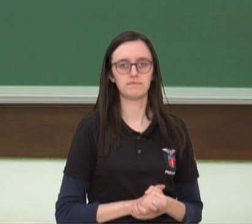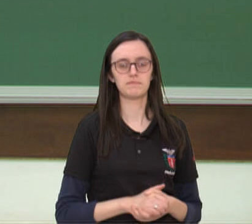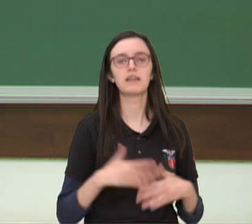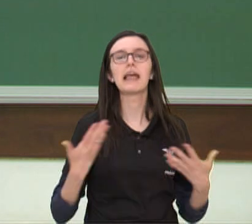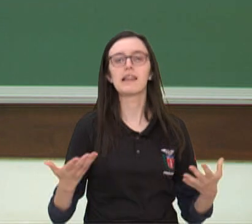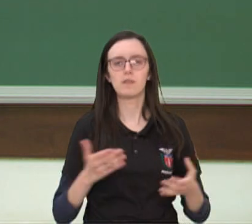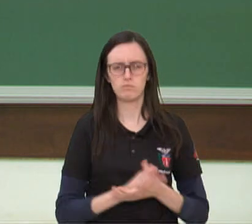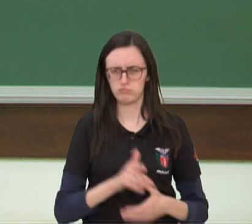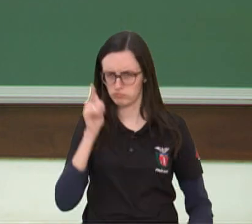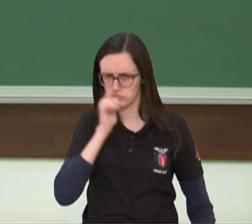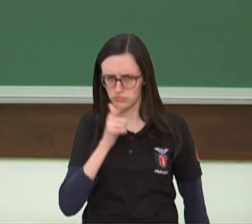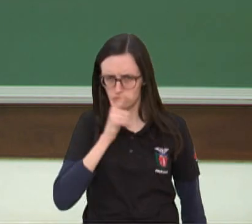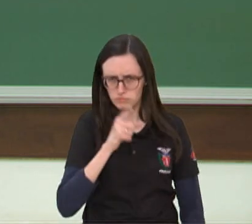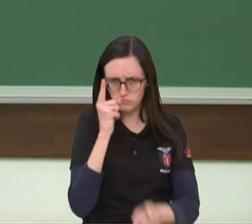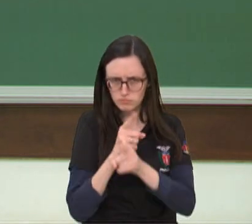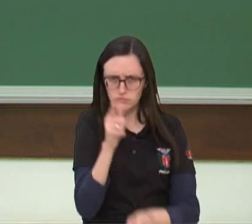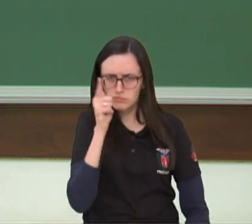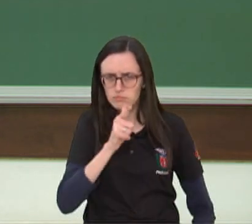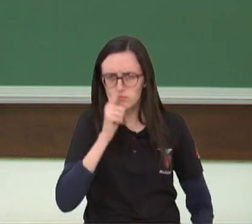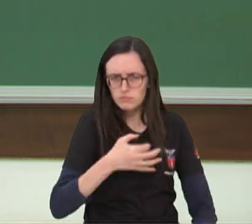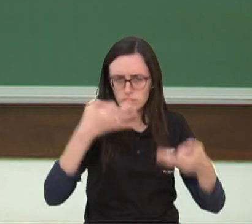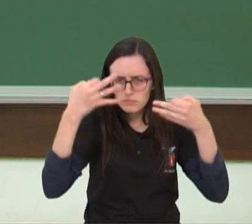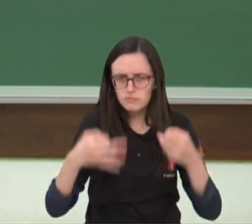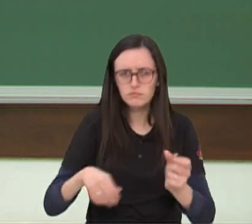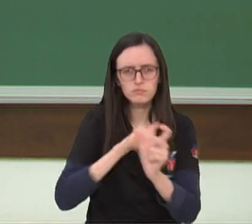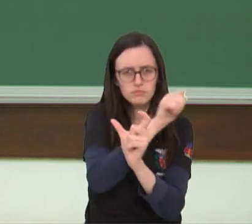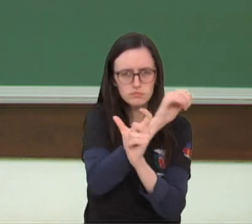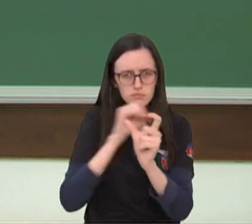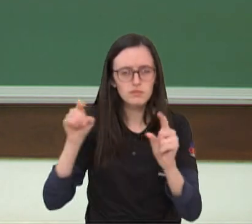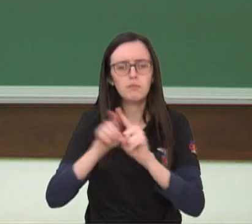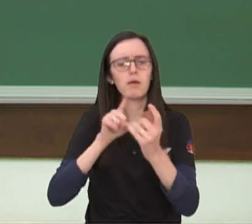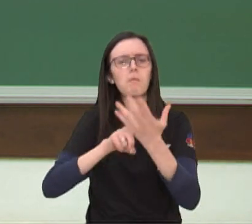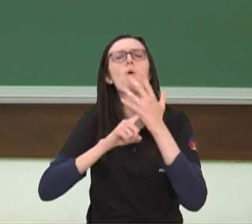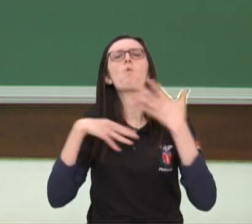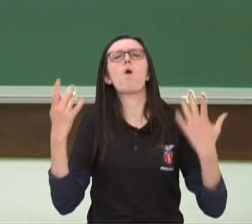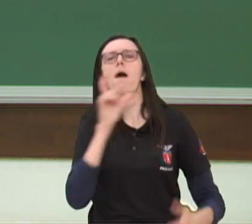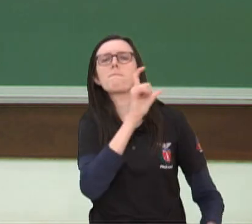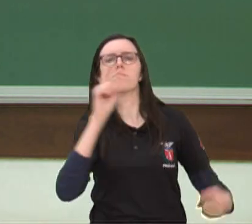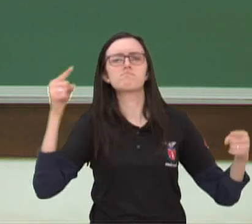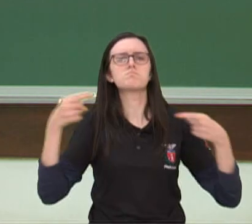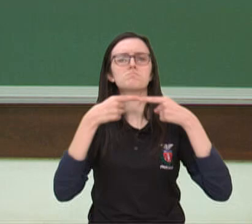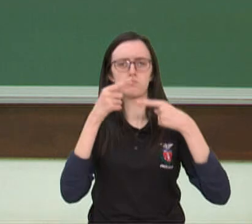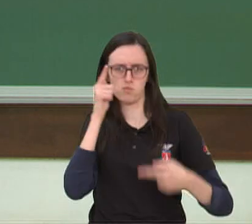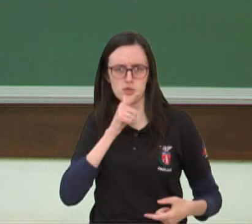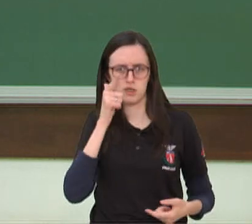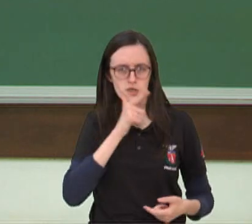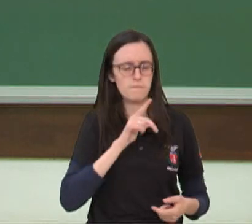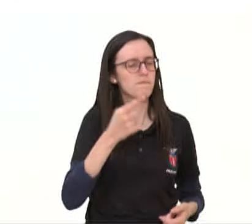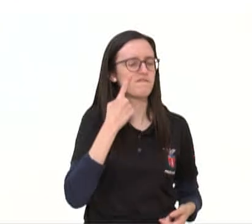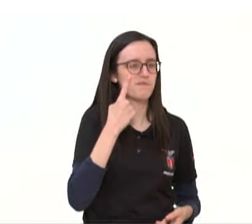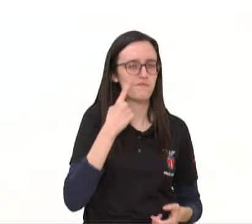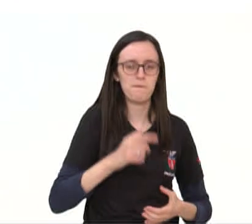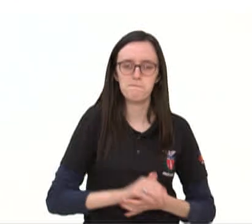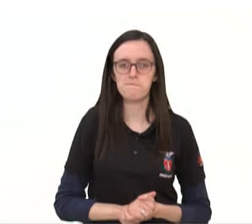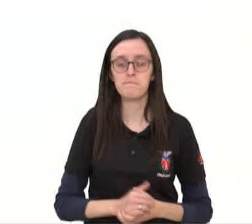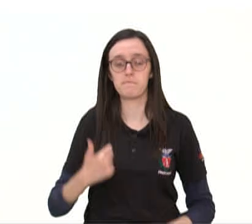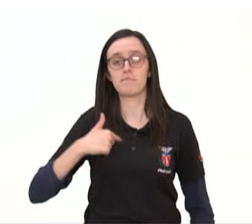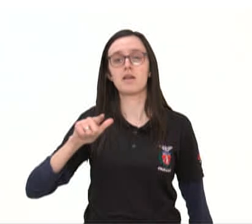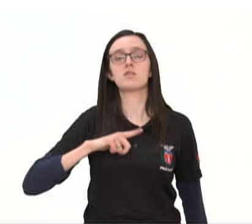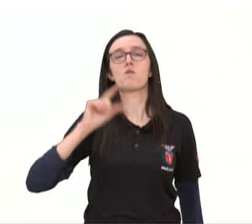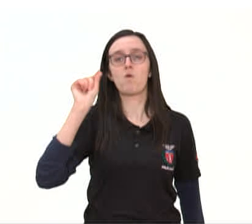Então, conseguiram encontrar aí os artigos e dizer a quais palavras eles se referem? Vamos ver? Eu